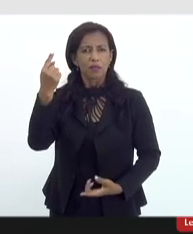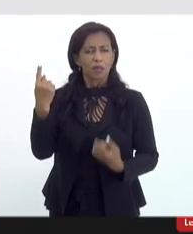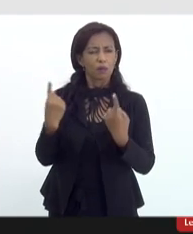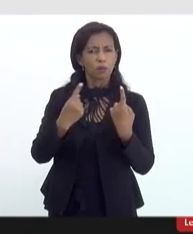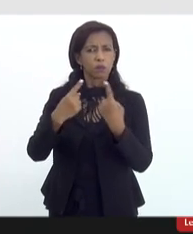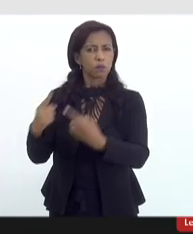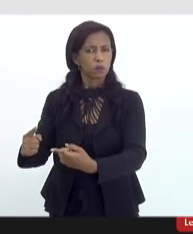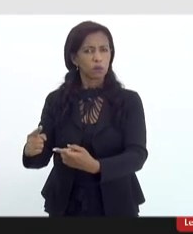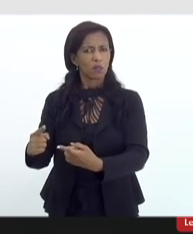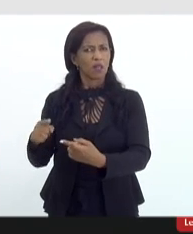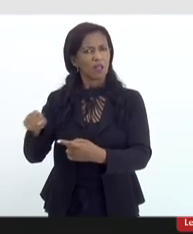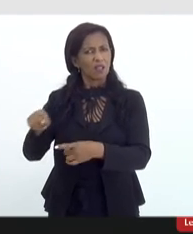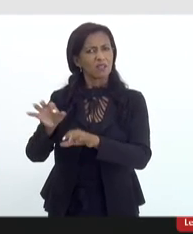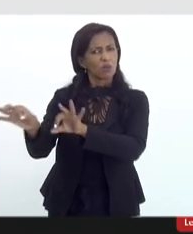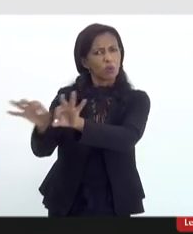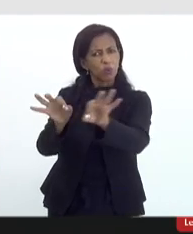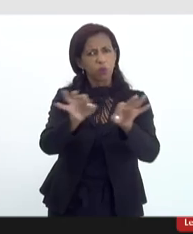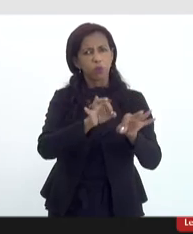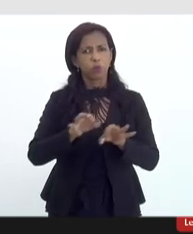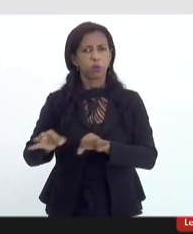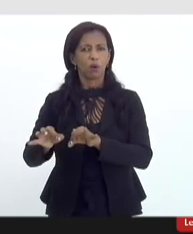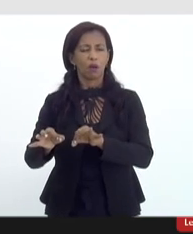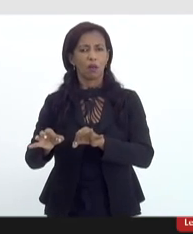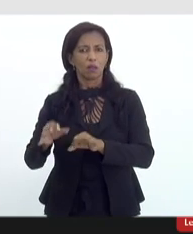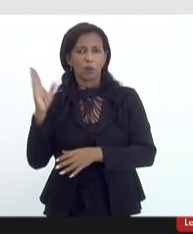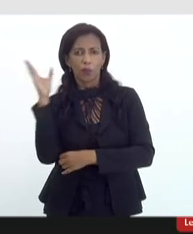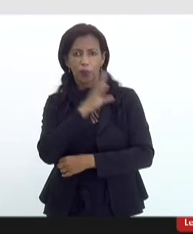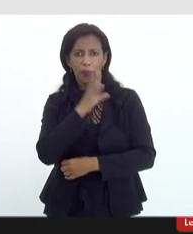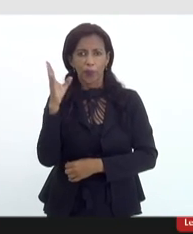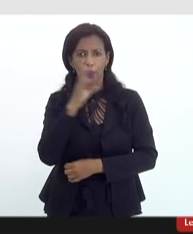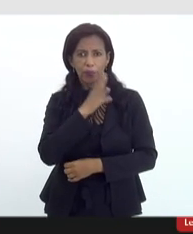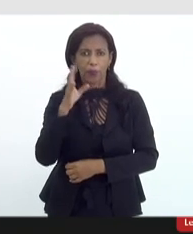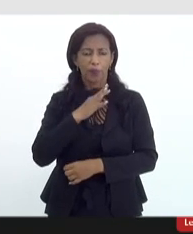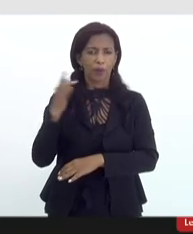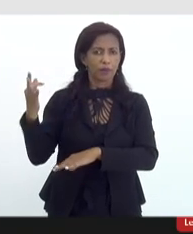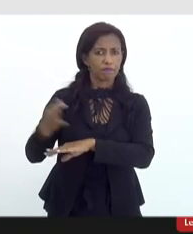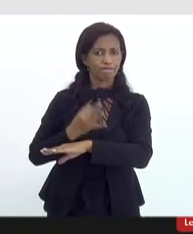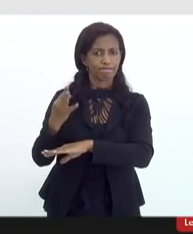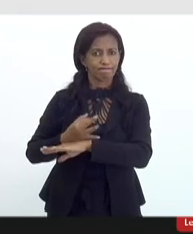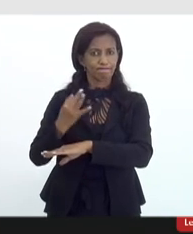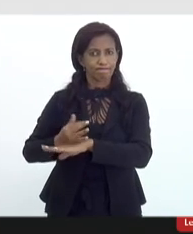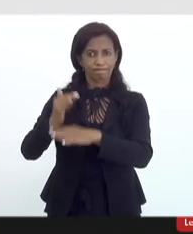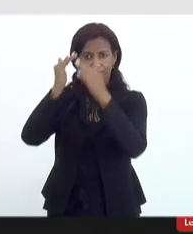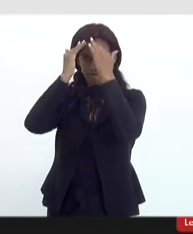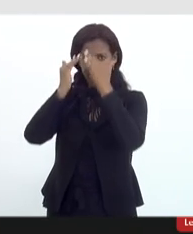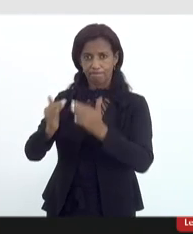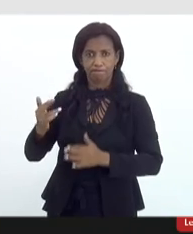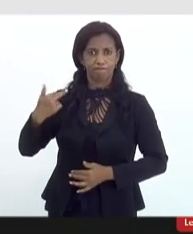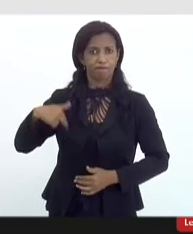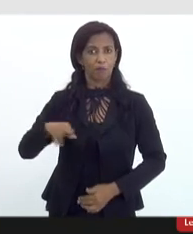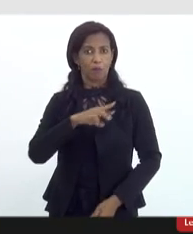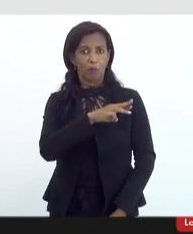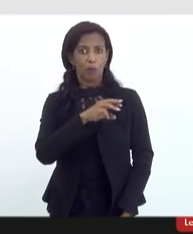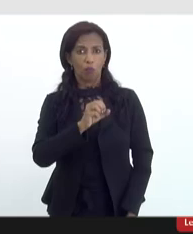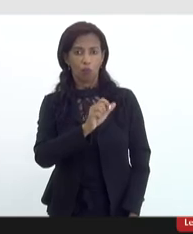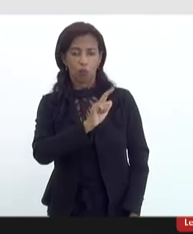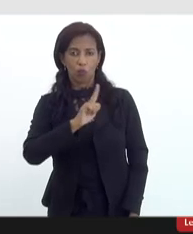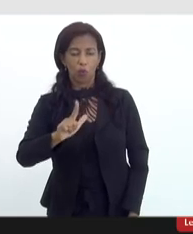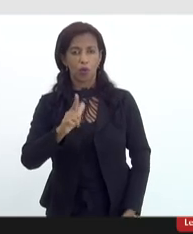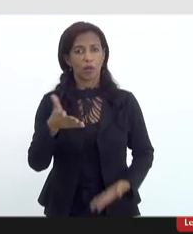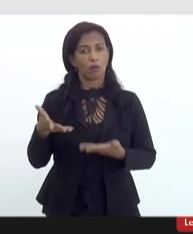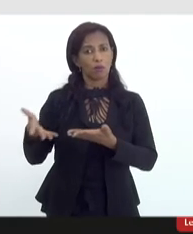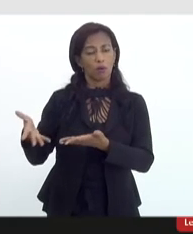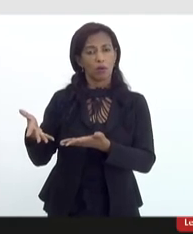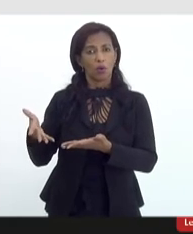combate a essas condições de possibilidade da emergência da intolerância religiosa, né? Seja no plano moral, seja